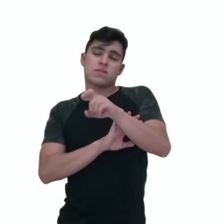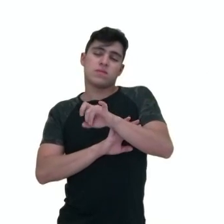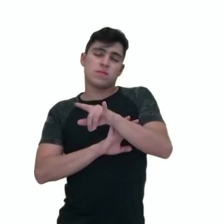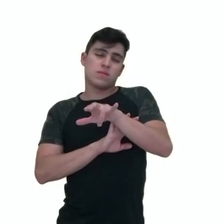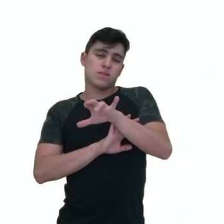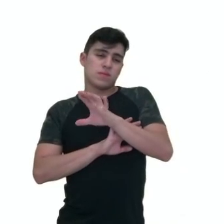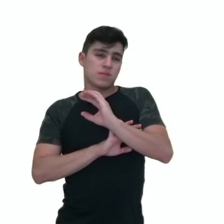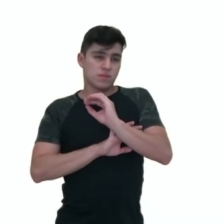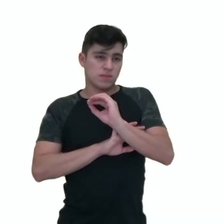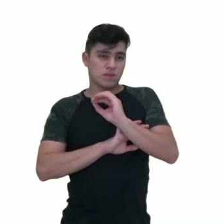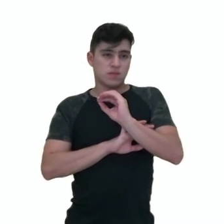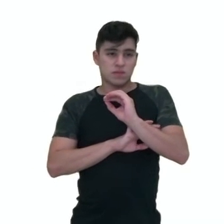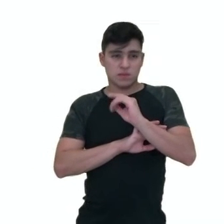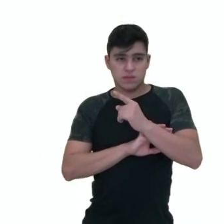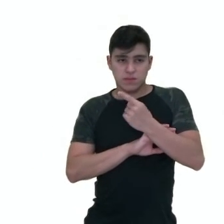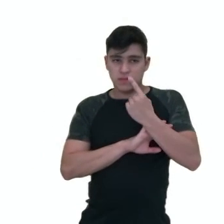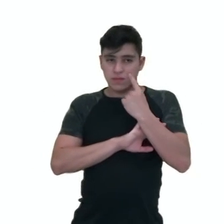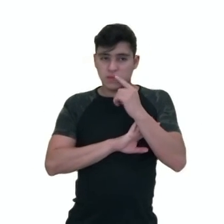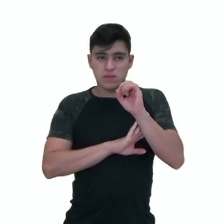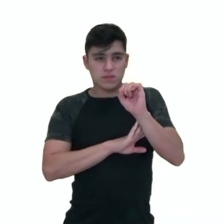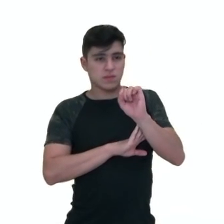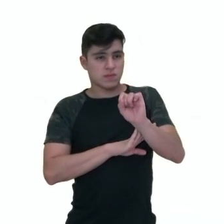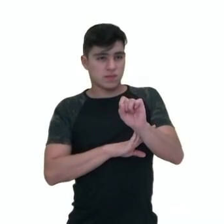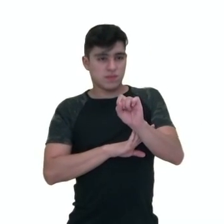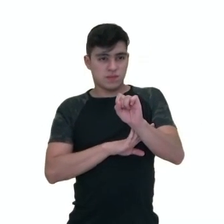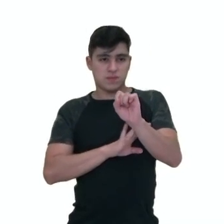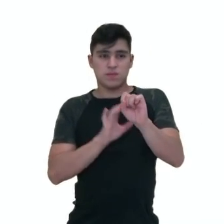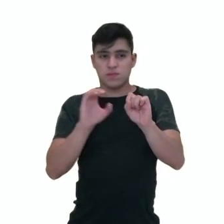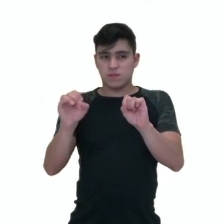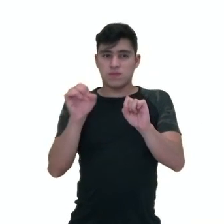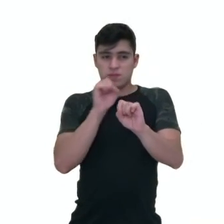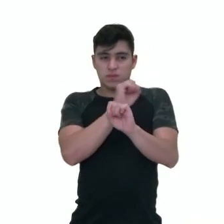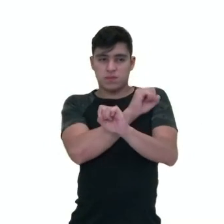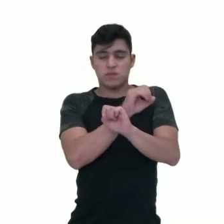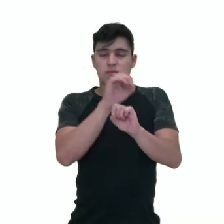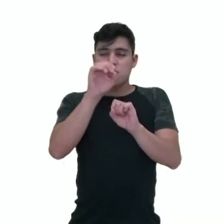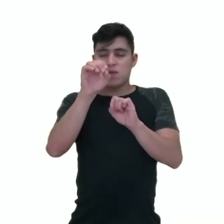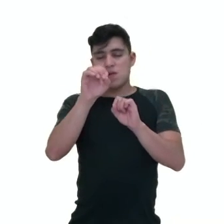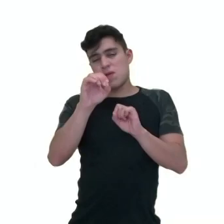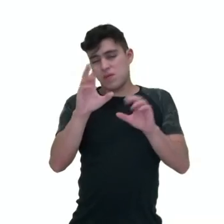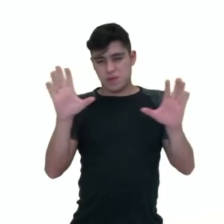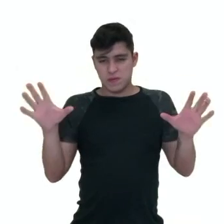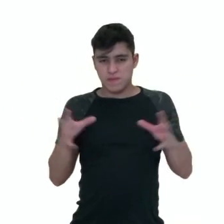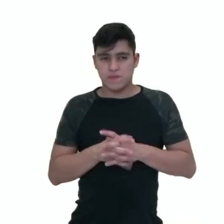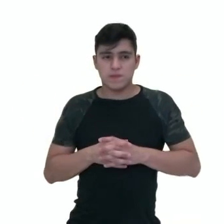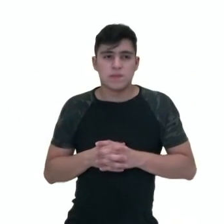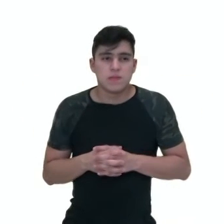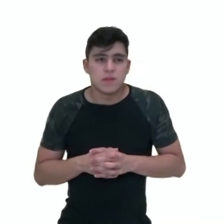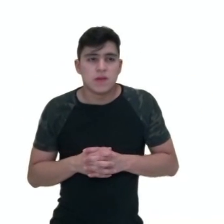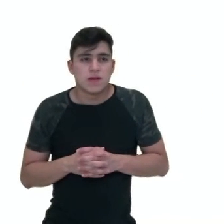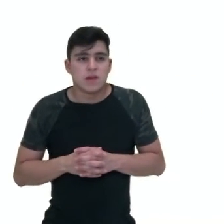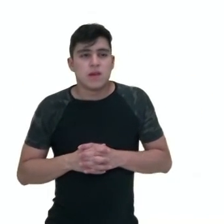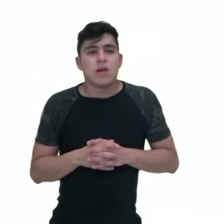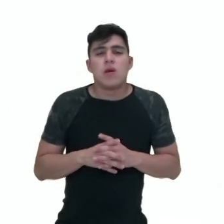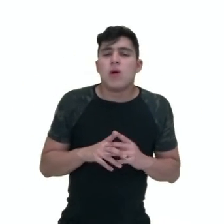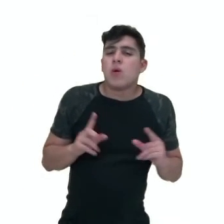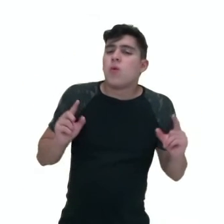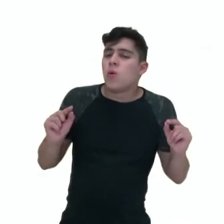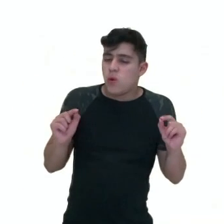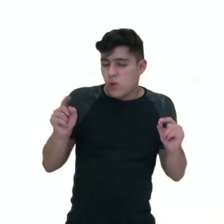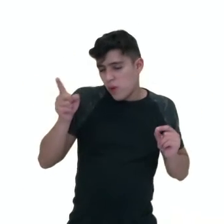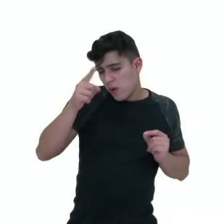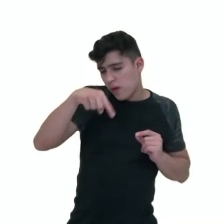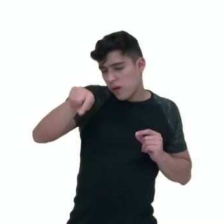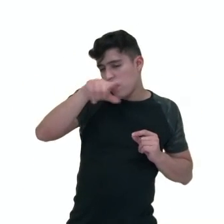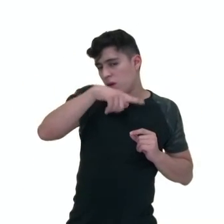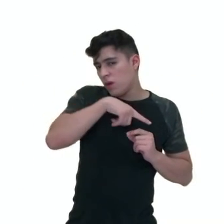oxigênio. Enxofre, S, oxigênio, o Ozinho. Esses, por sua vez, atingem